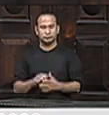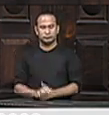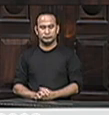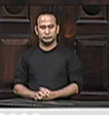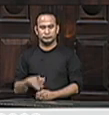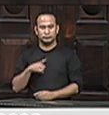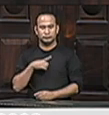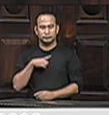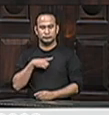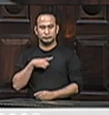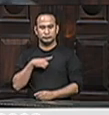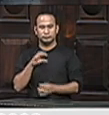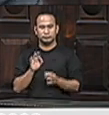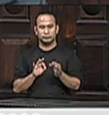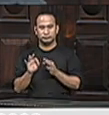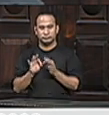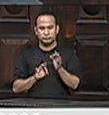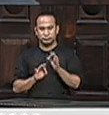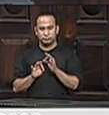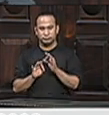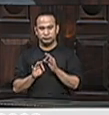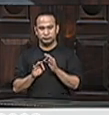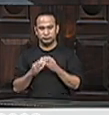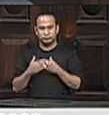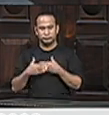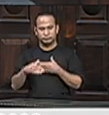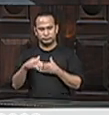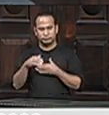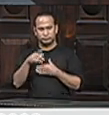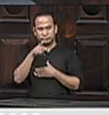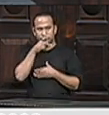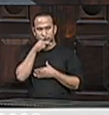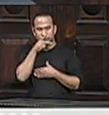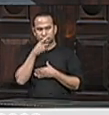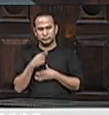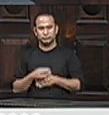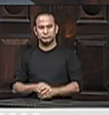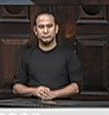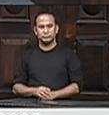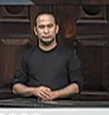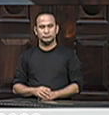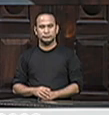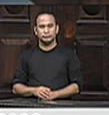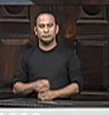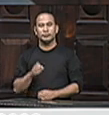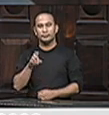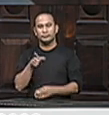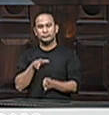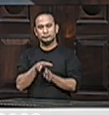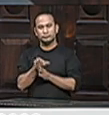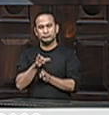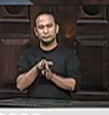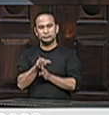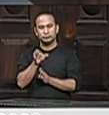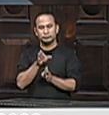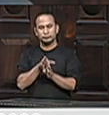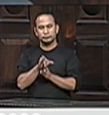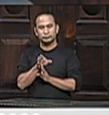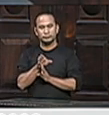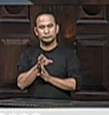tem mantido essa característica de ser tripartite e paritário. Esse conselho, uma das suas